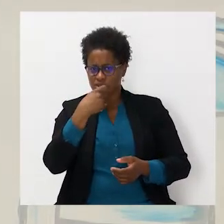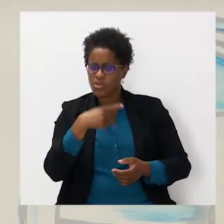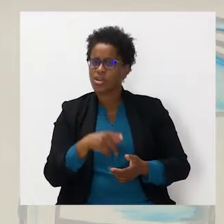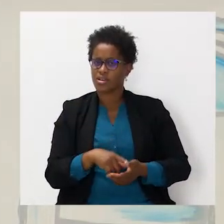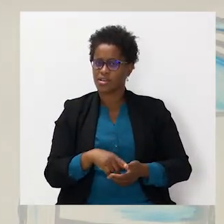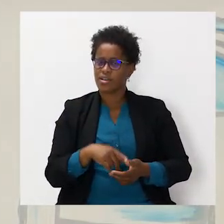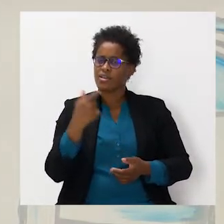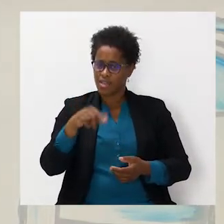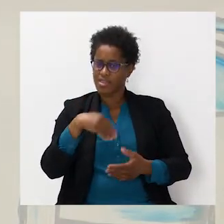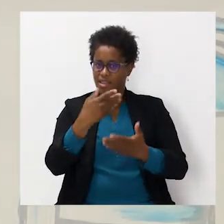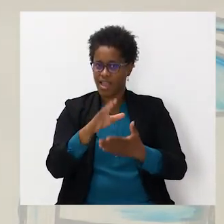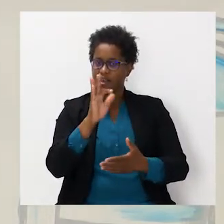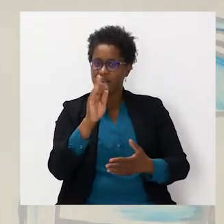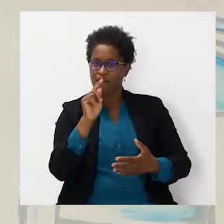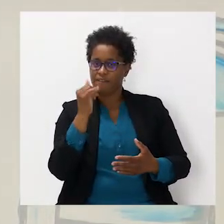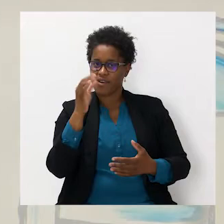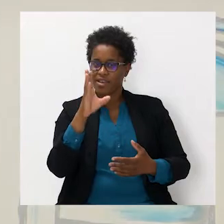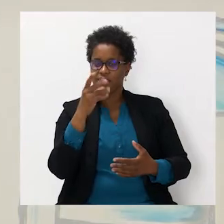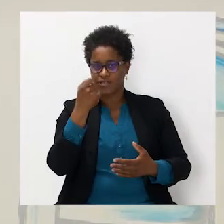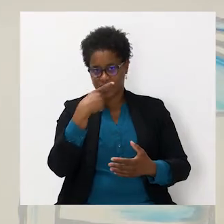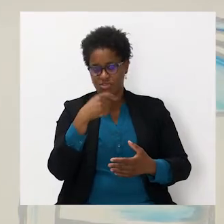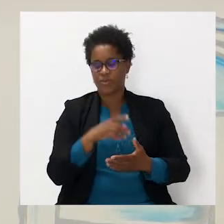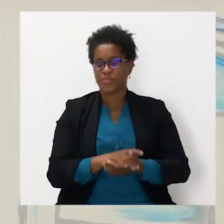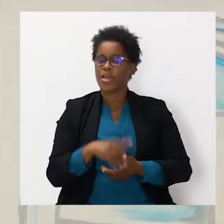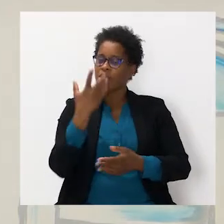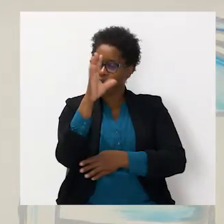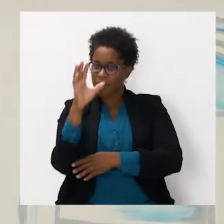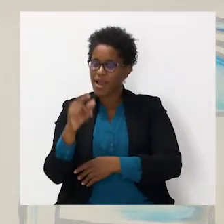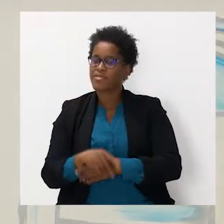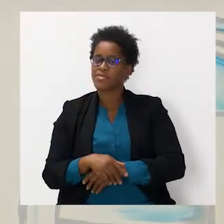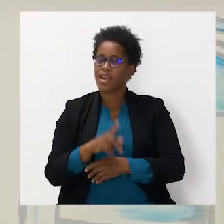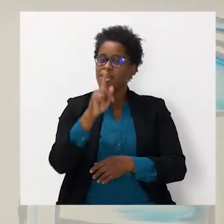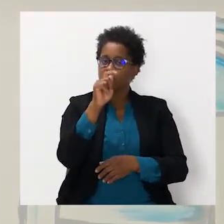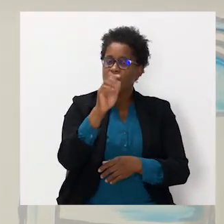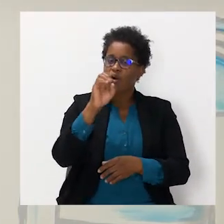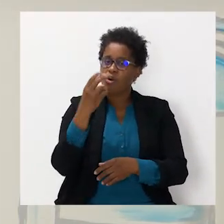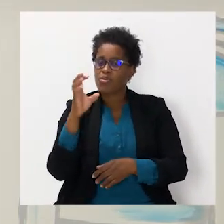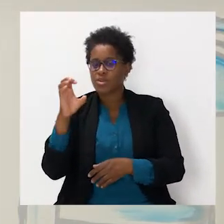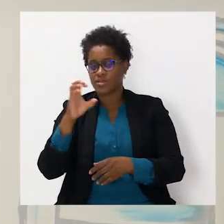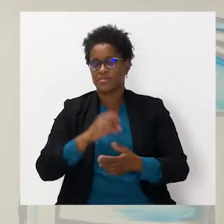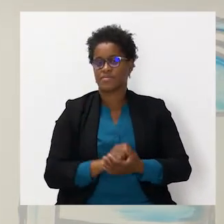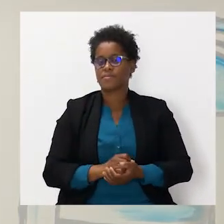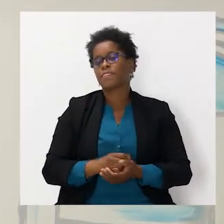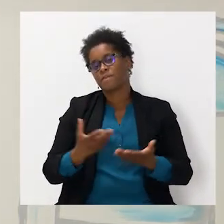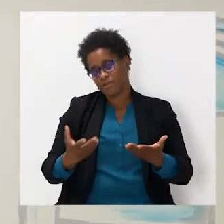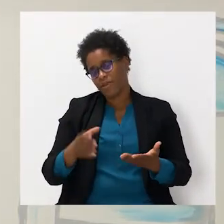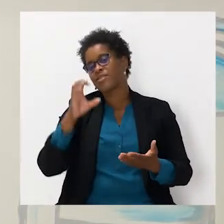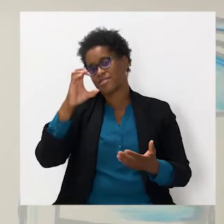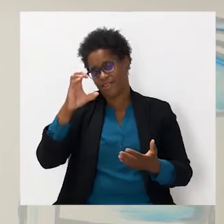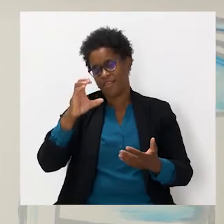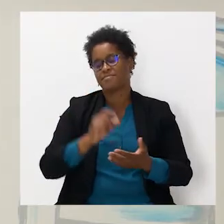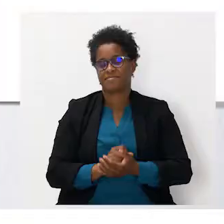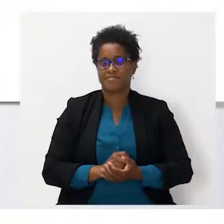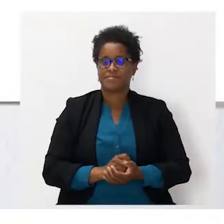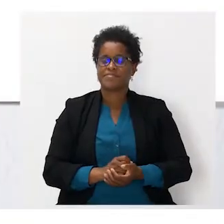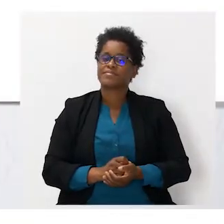feijoeiro dá feijão, não é? Feijoeiro é uma planta espontânea ou cultivada? É uma planta